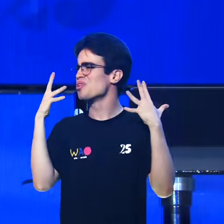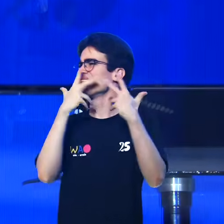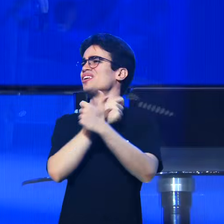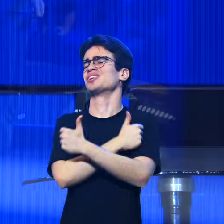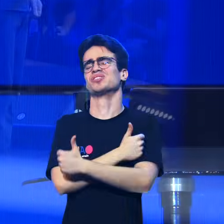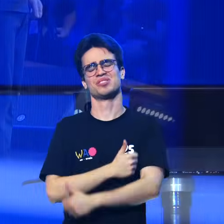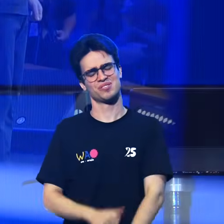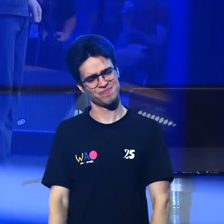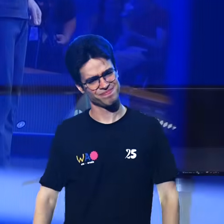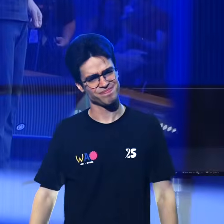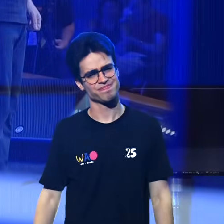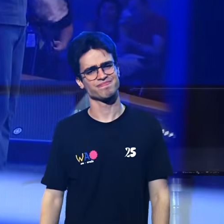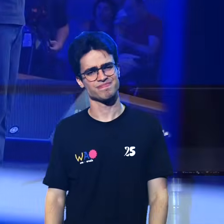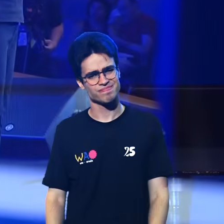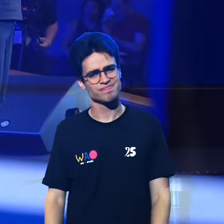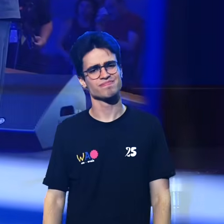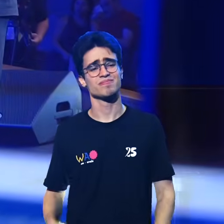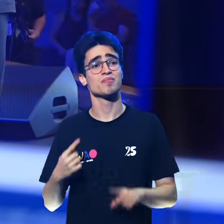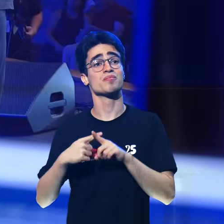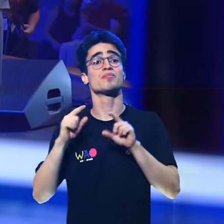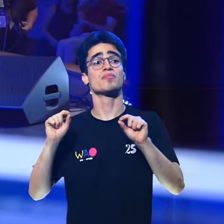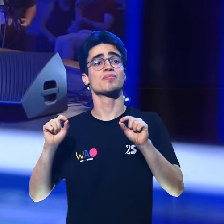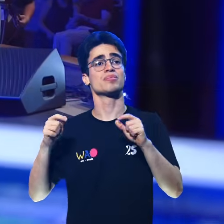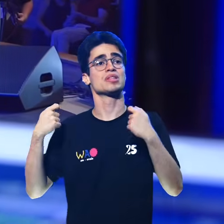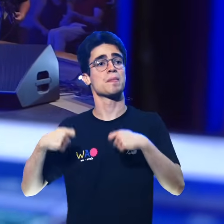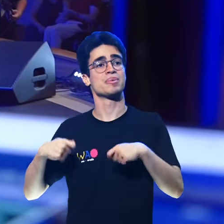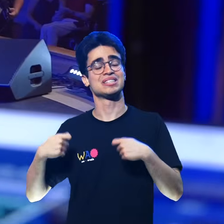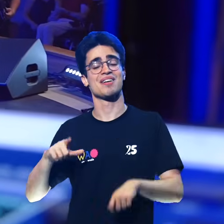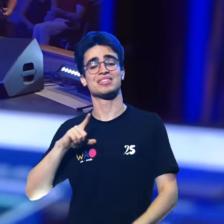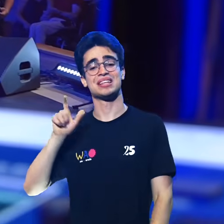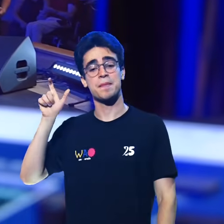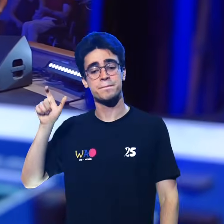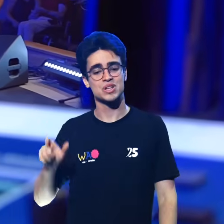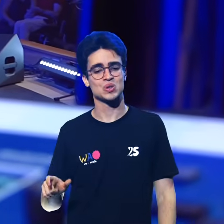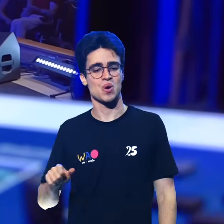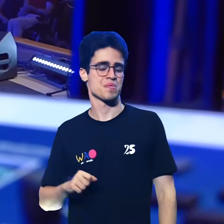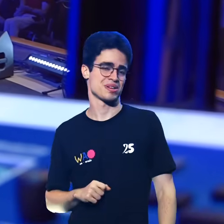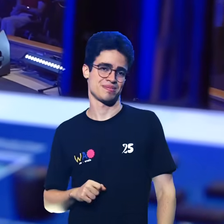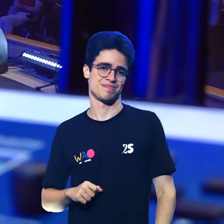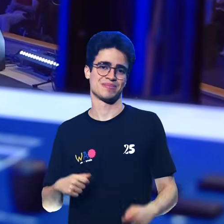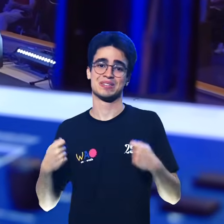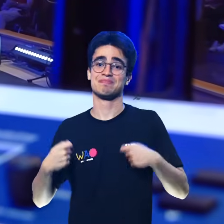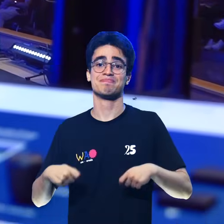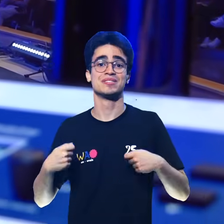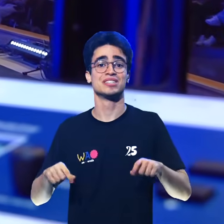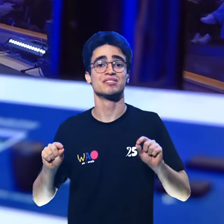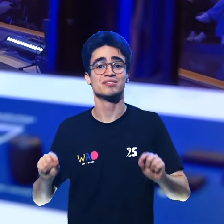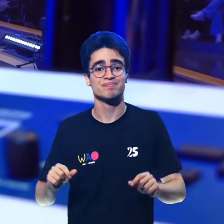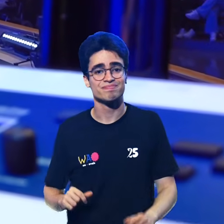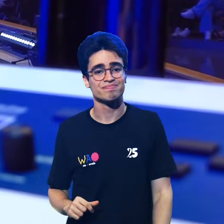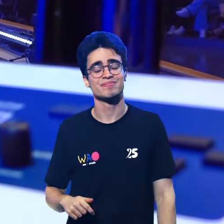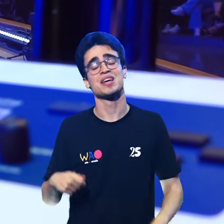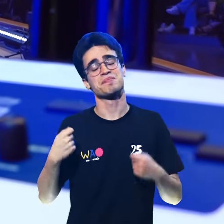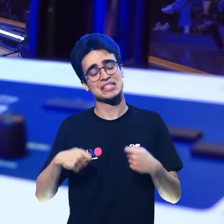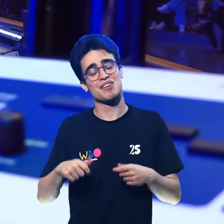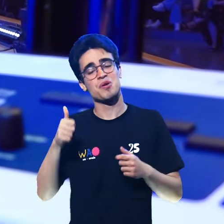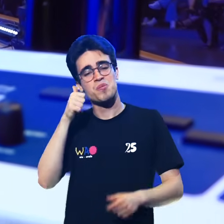Deus, porque Ele precisava de alguém, Ele precisava de uma